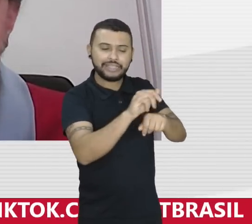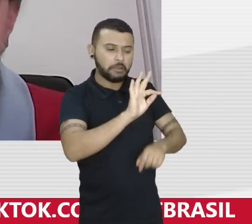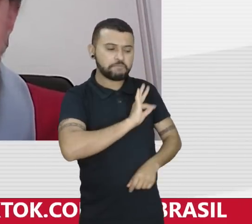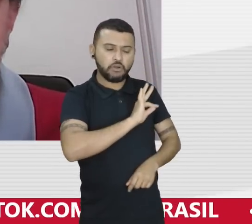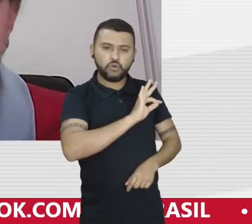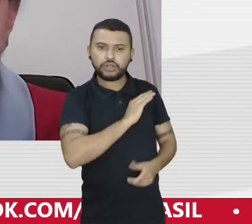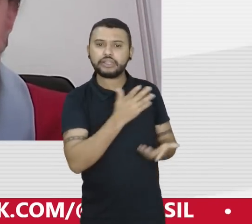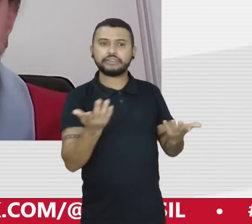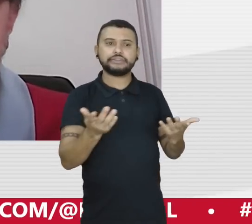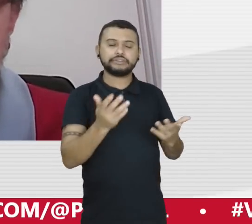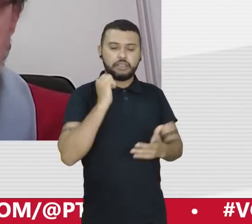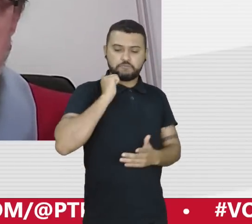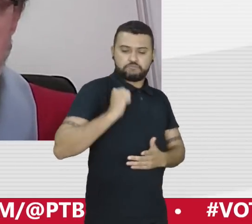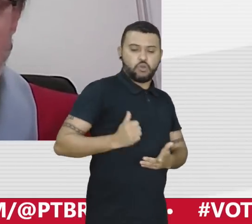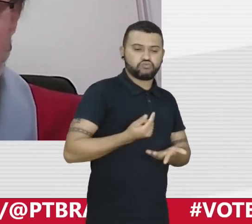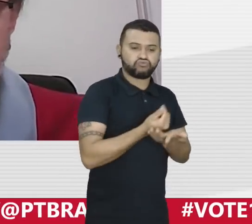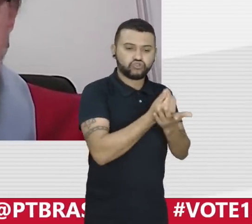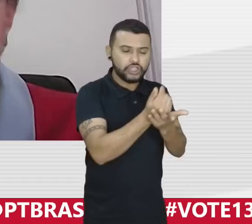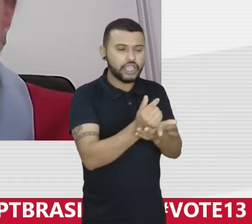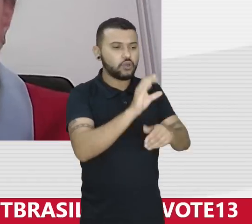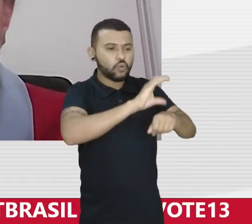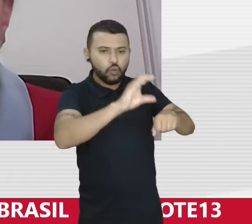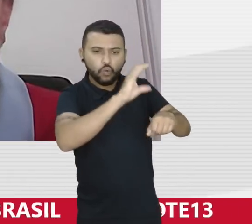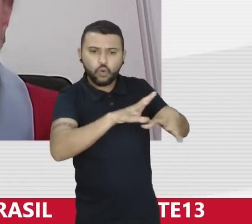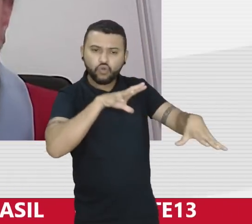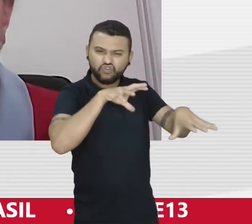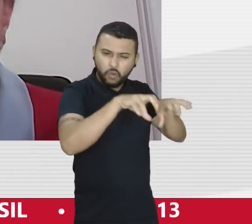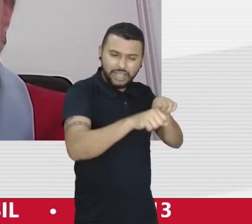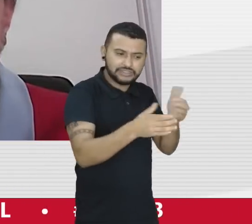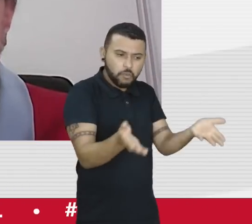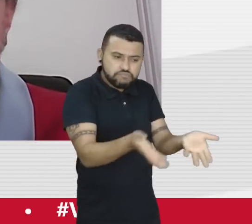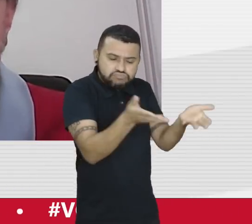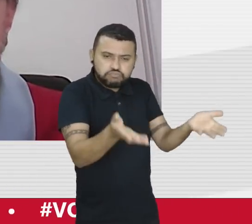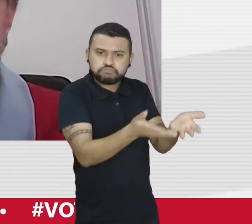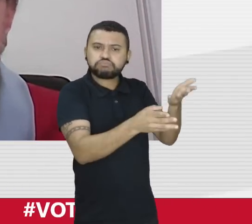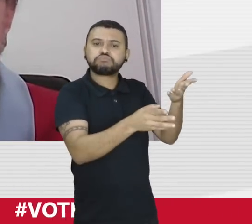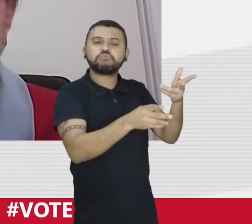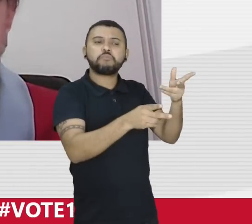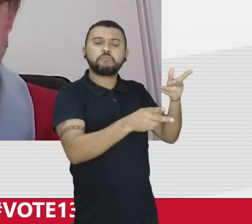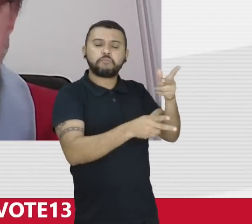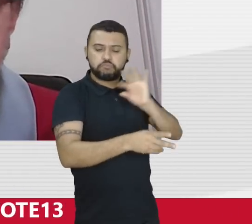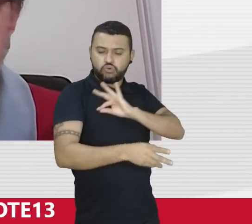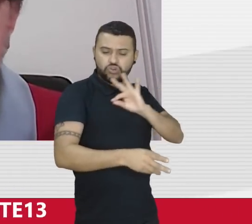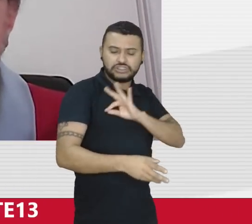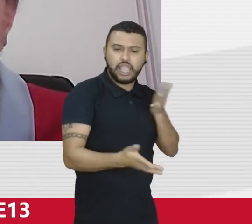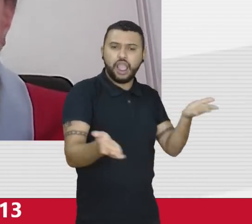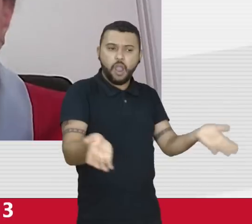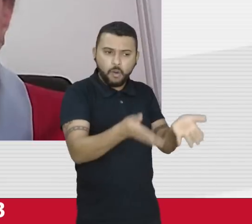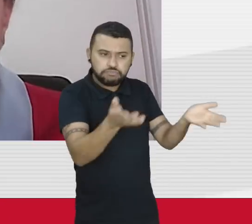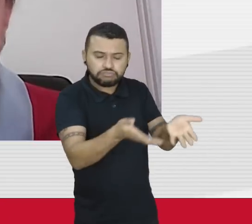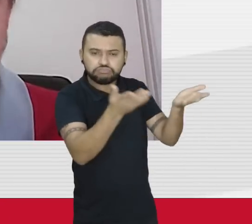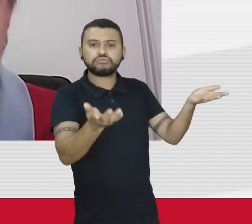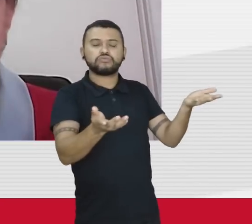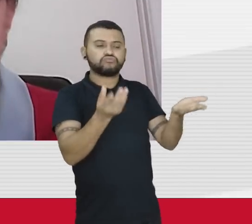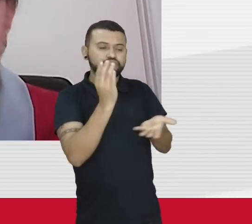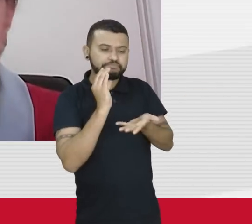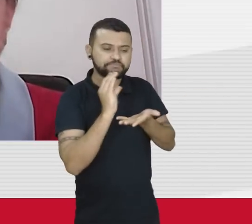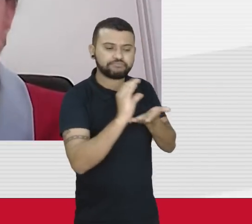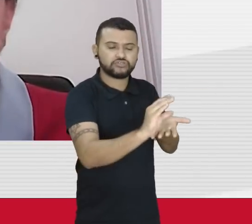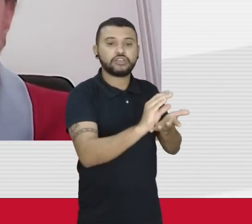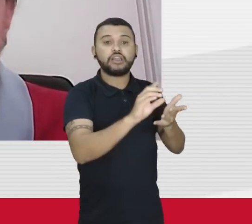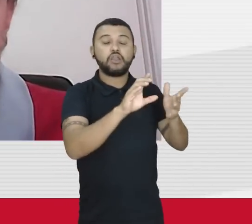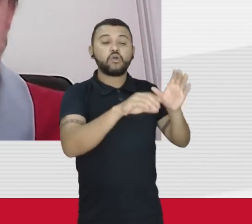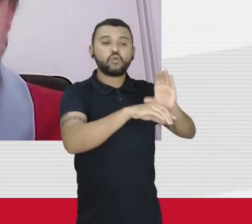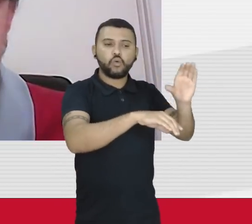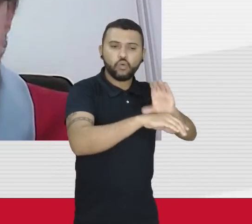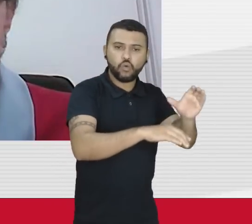de bolsas, de estímulos, de formação, né? Um grande investimento em